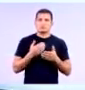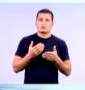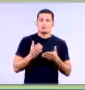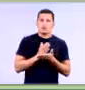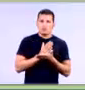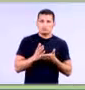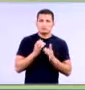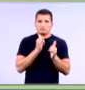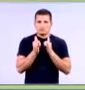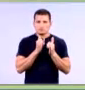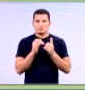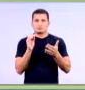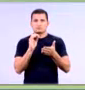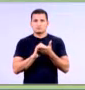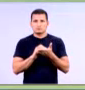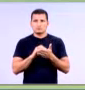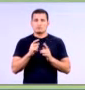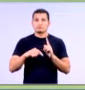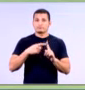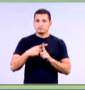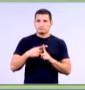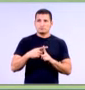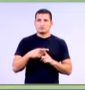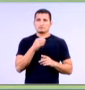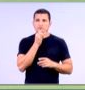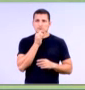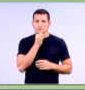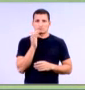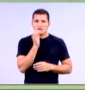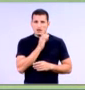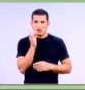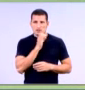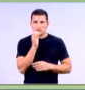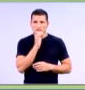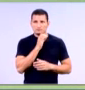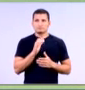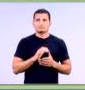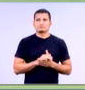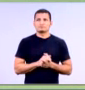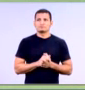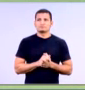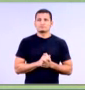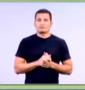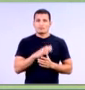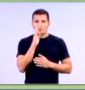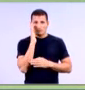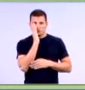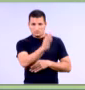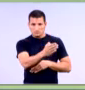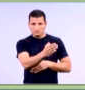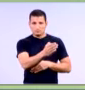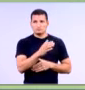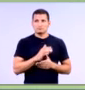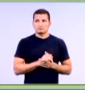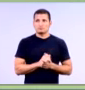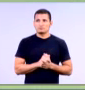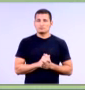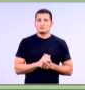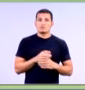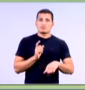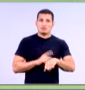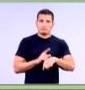Que informações seriam essas? Por exemplo, a velocidade, a direção e um determinado